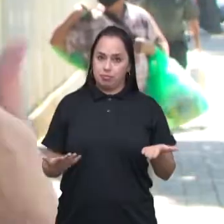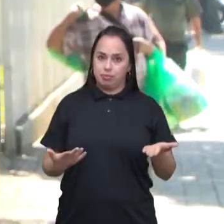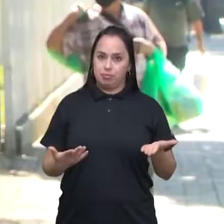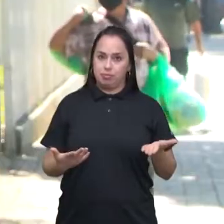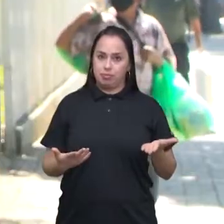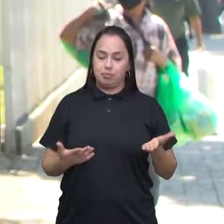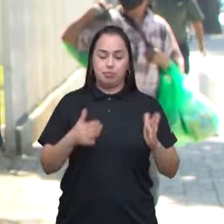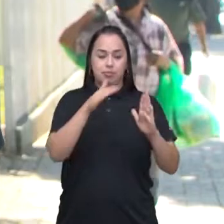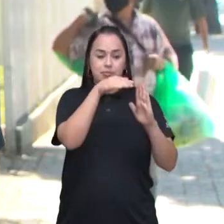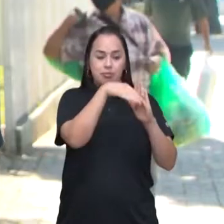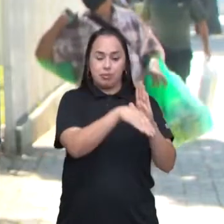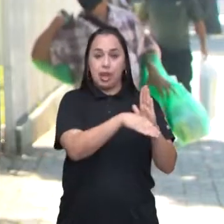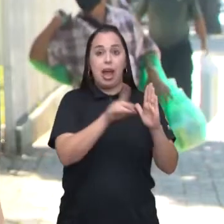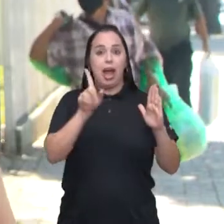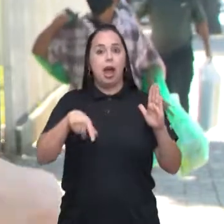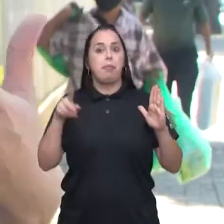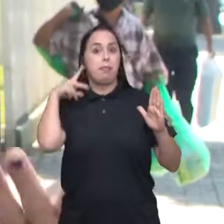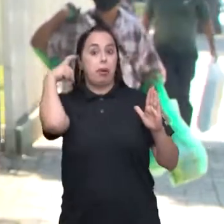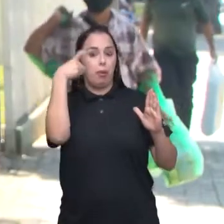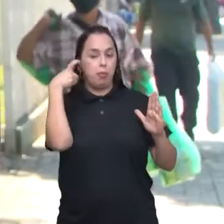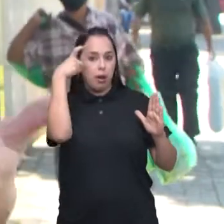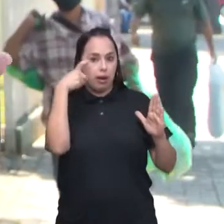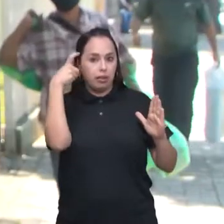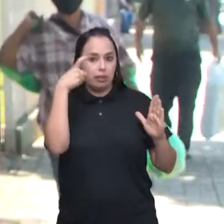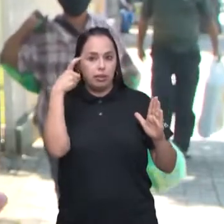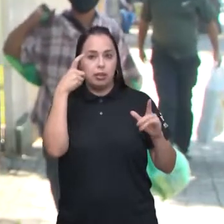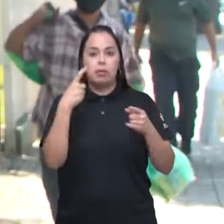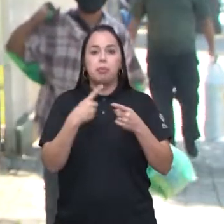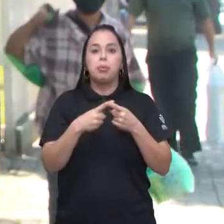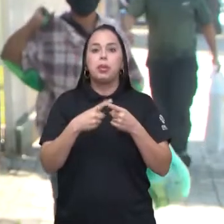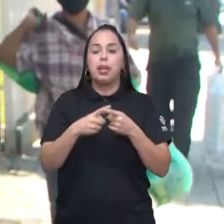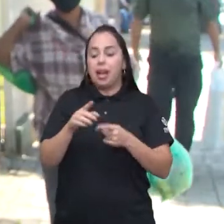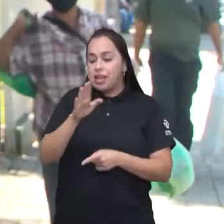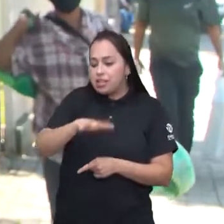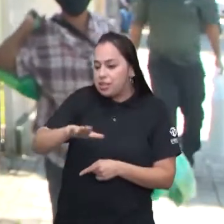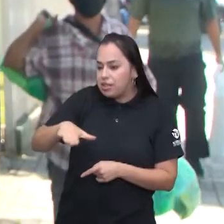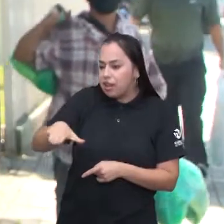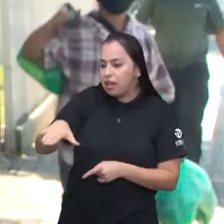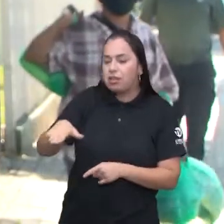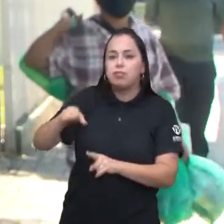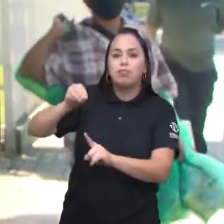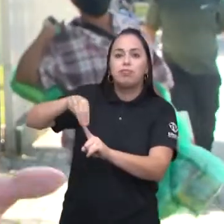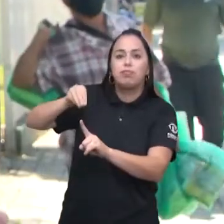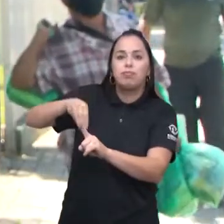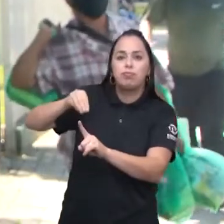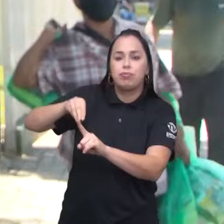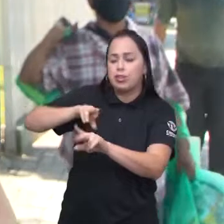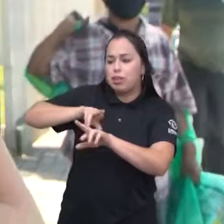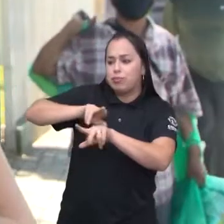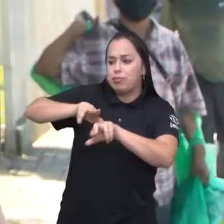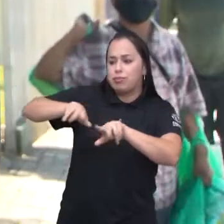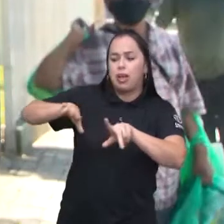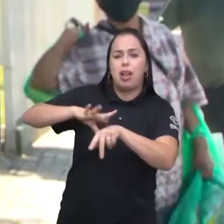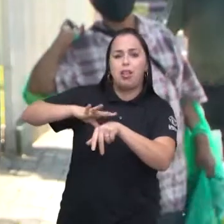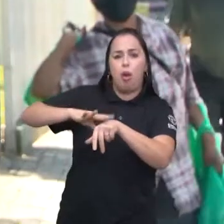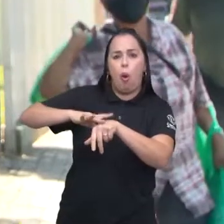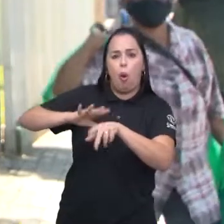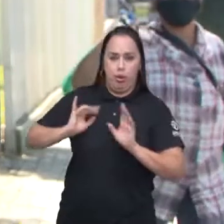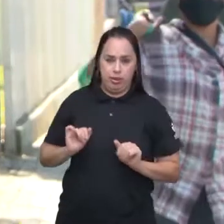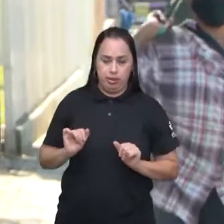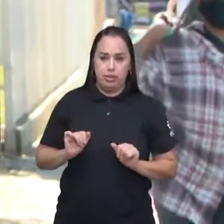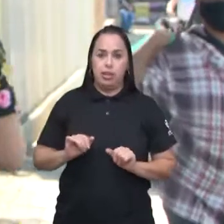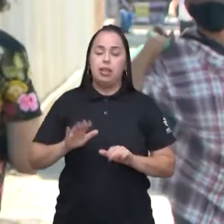vacina a queda na cobertura vacinal preocupa principalmente em relação as crianças que são mais vulneráveis a